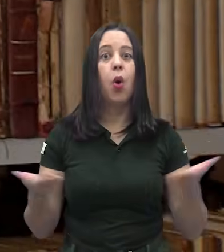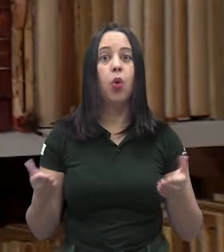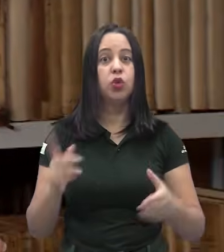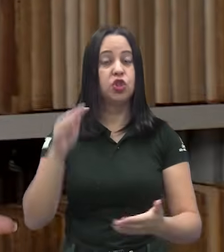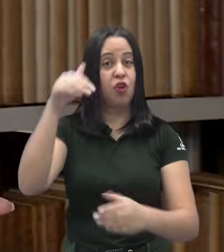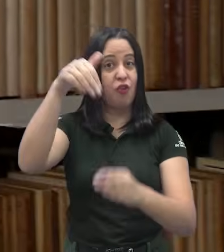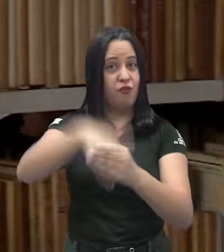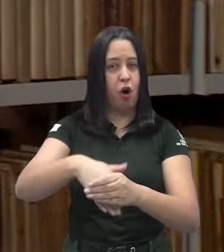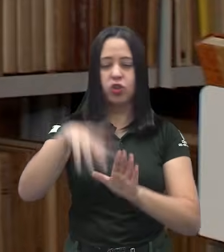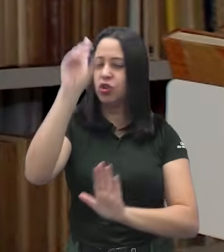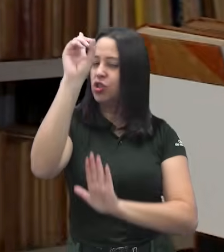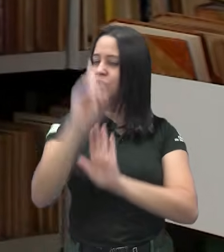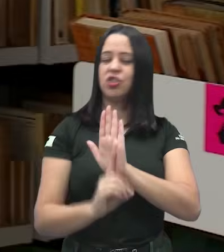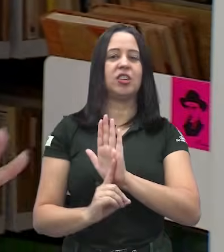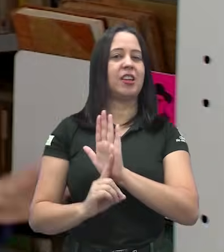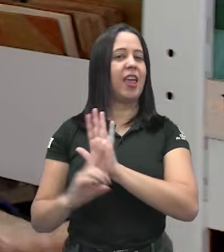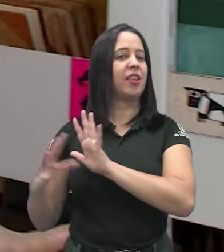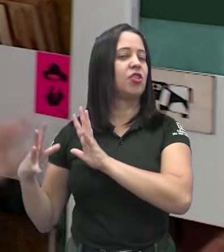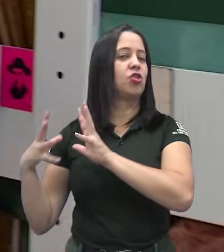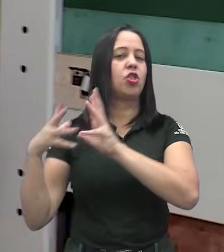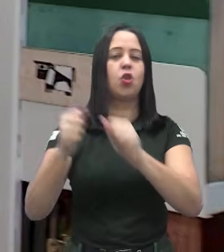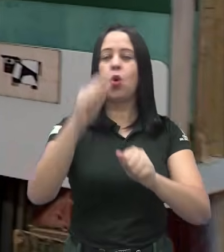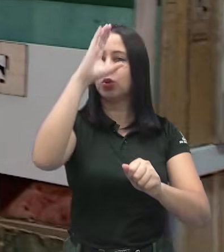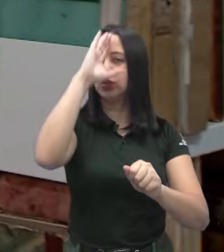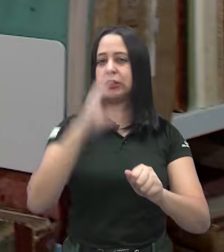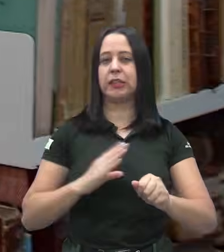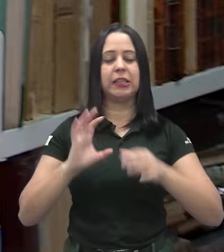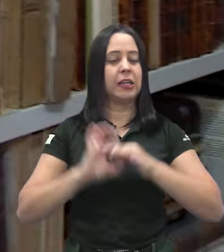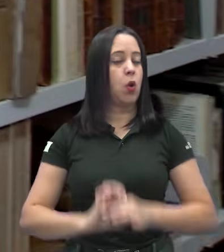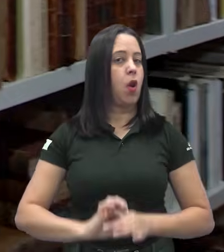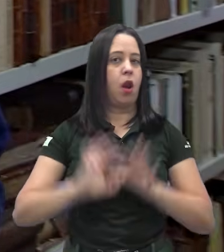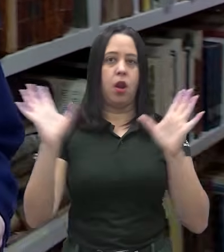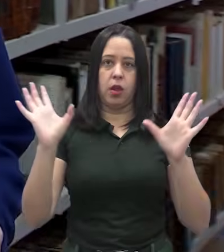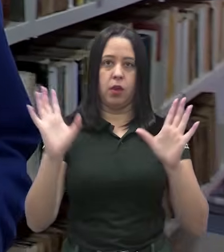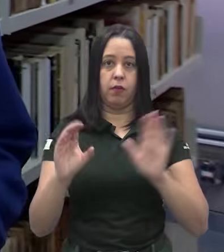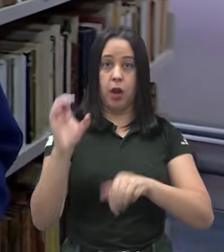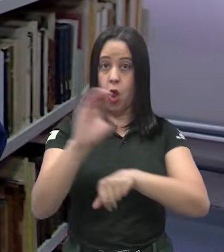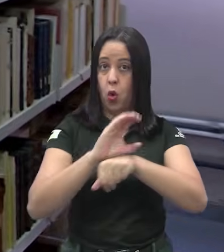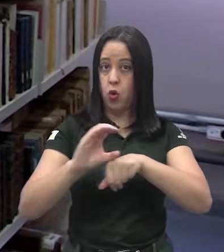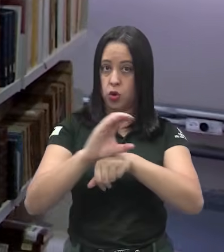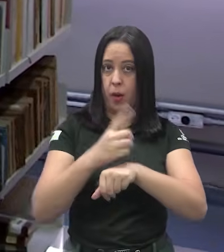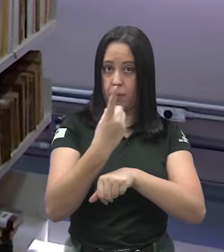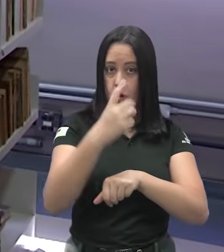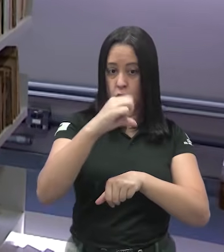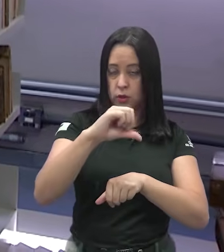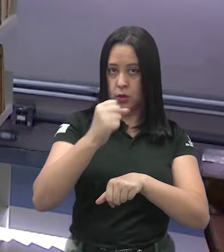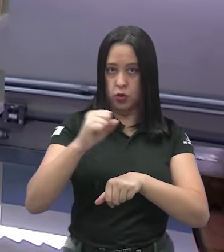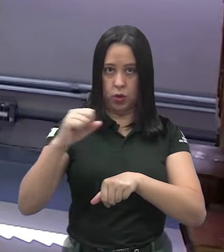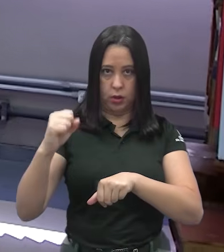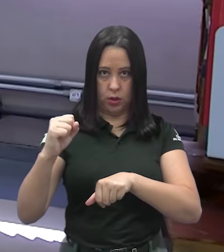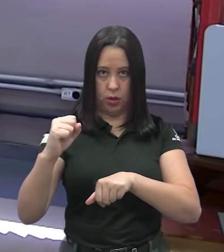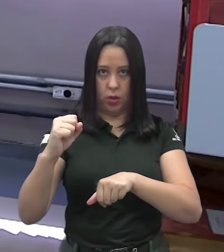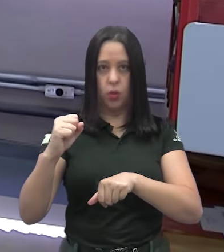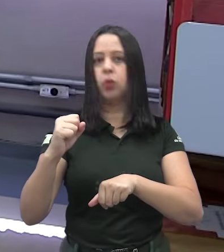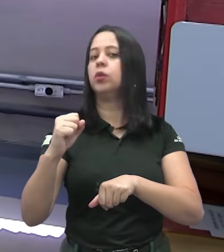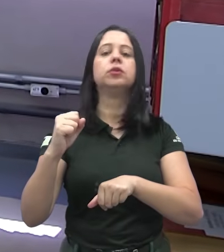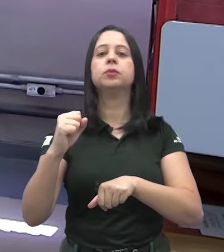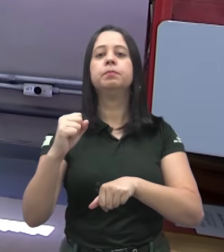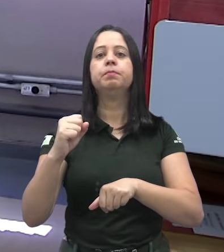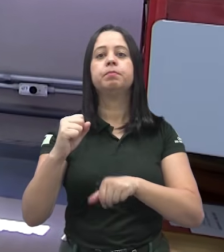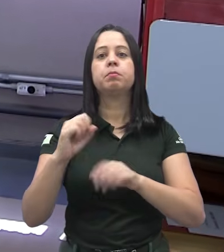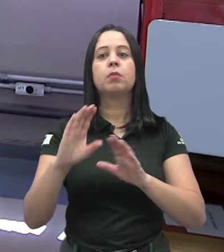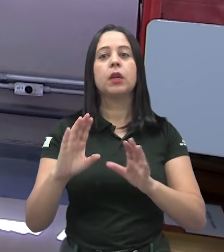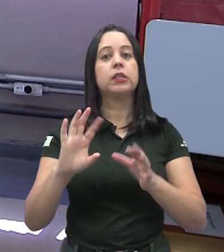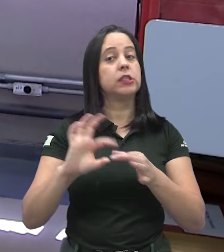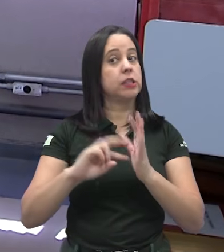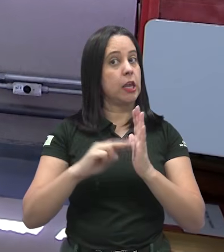Hoje, o voto é um direito assegurado a todo cidadão brasileiro pela Constituição de 1988. Por ser um